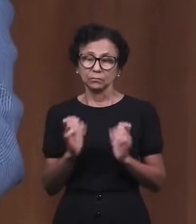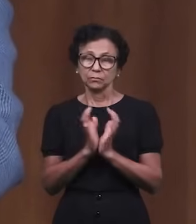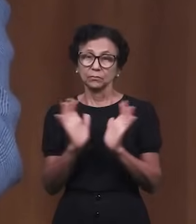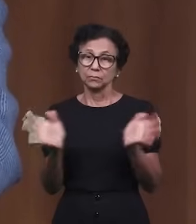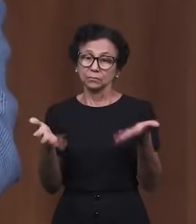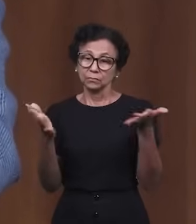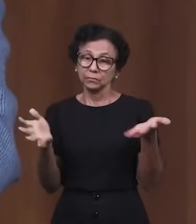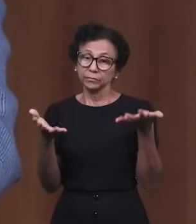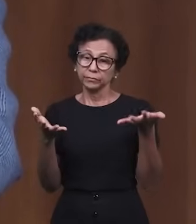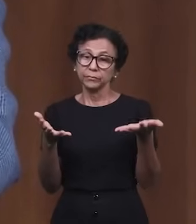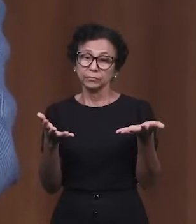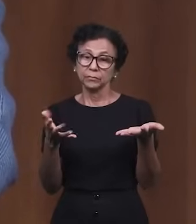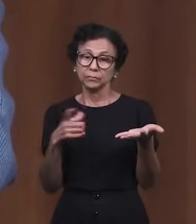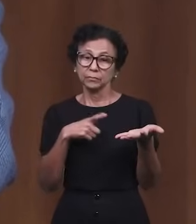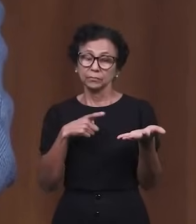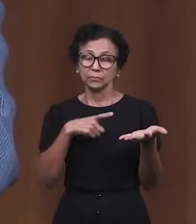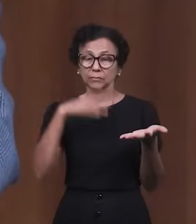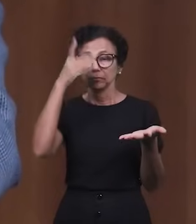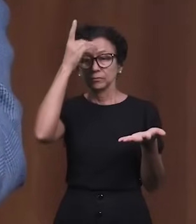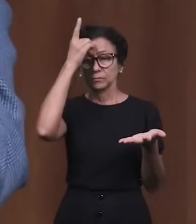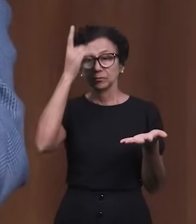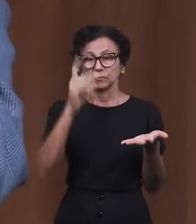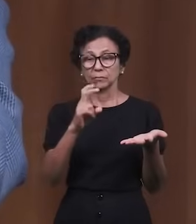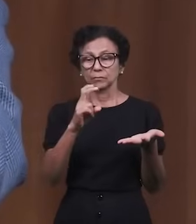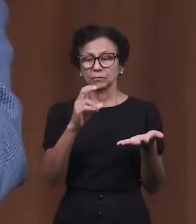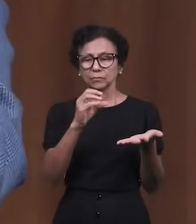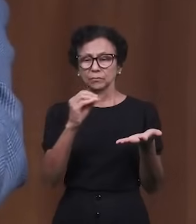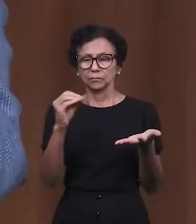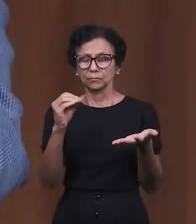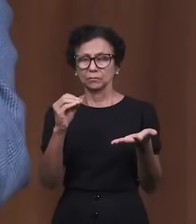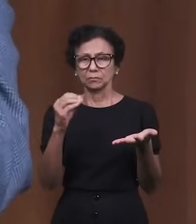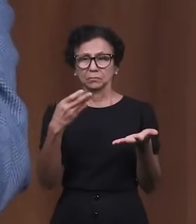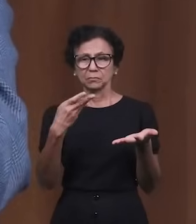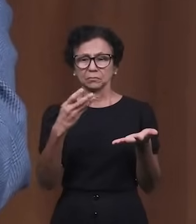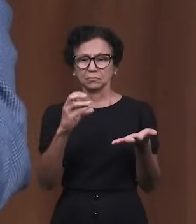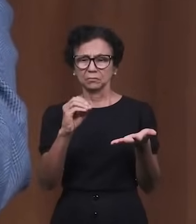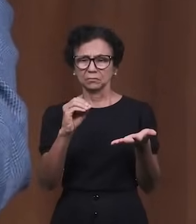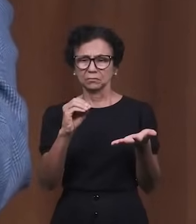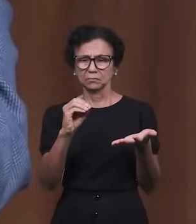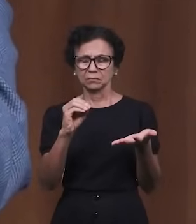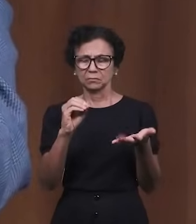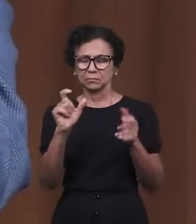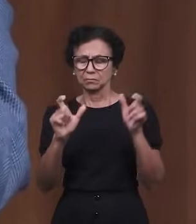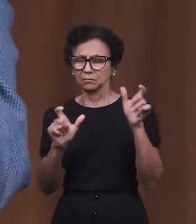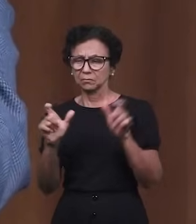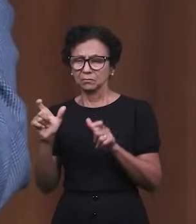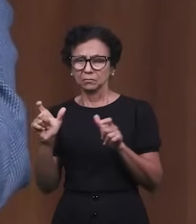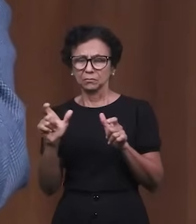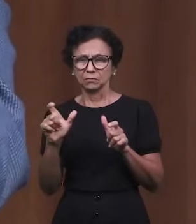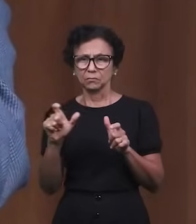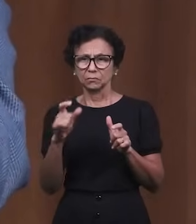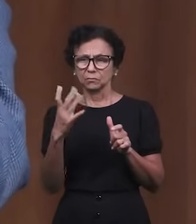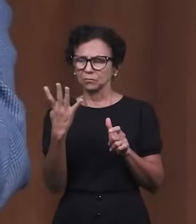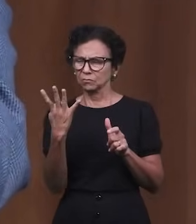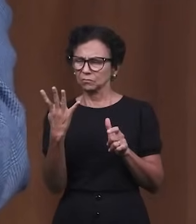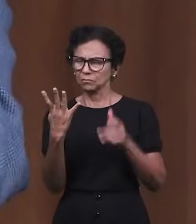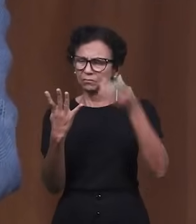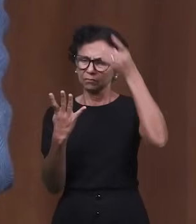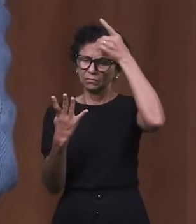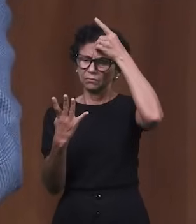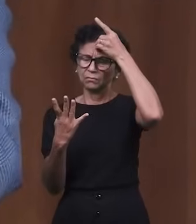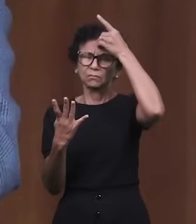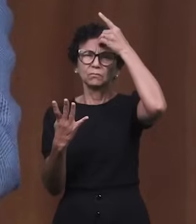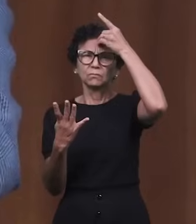Não? Aí você tem um grupo com 50 pessoas, 40 pessoas, e você tem 3, 4 com dons, e